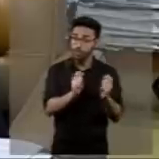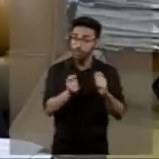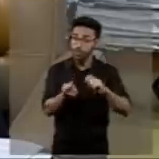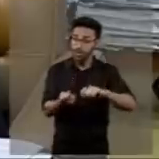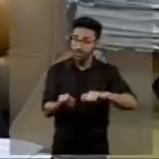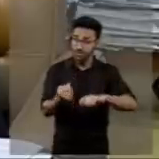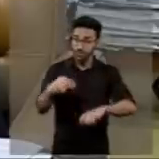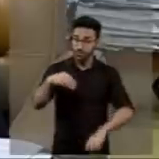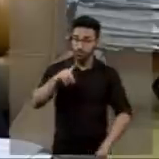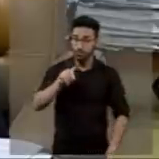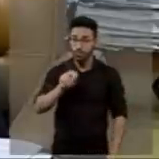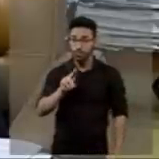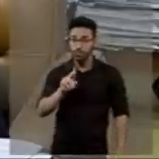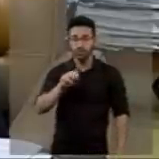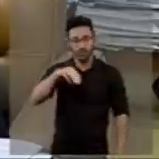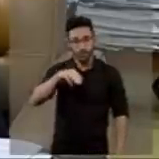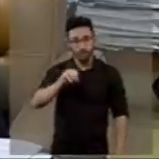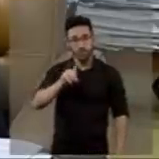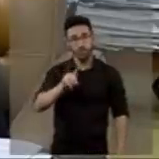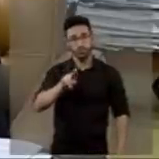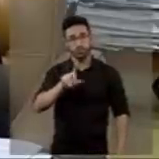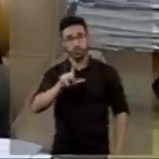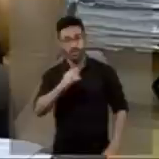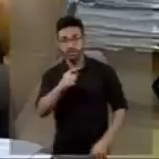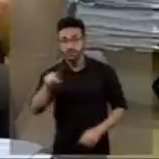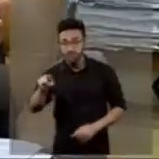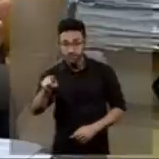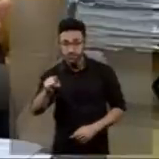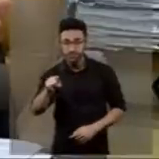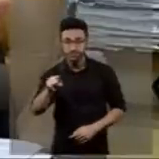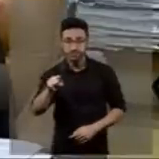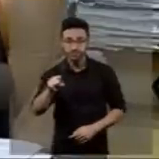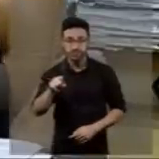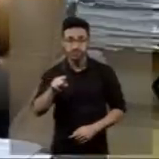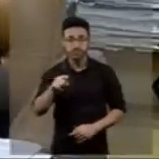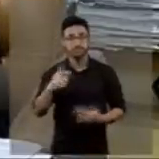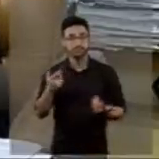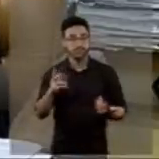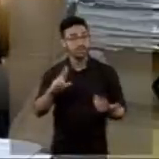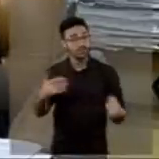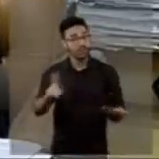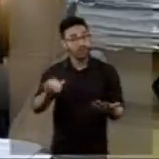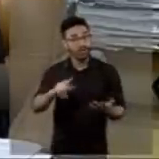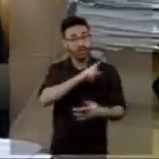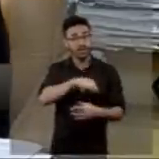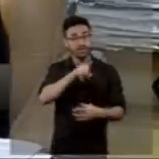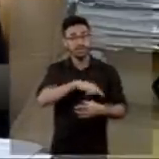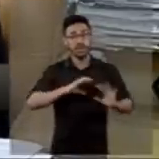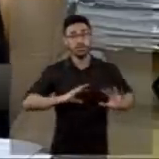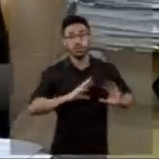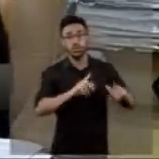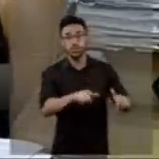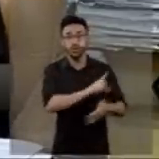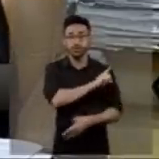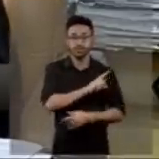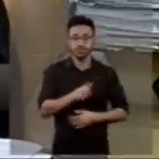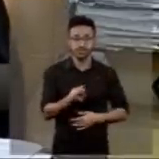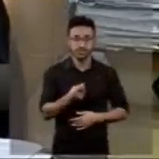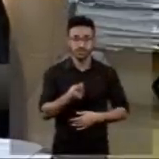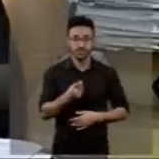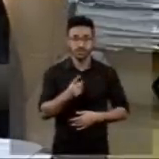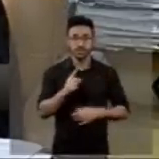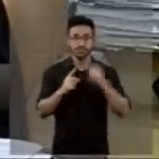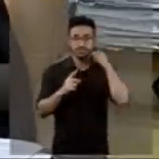invalida-se tudo, Inclusive, nós não vamos ter sequer um